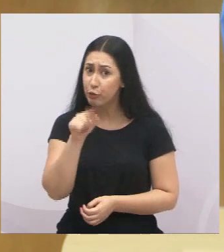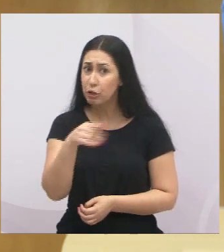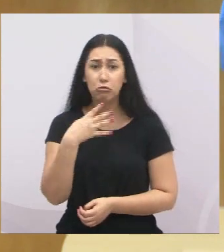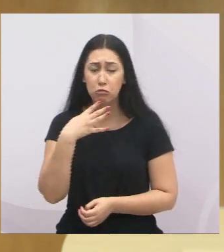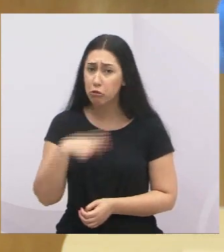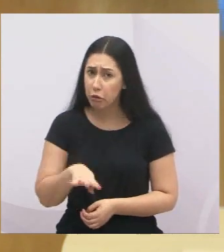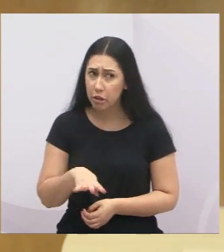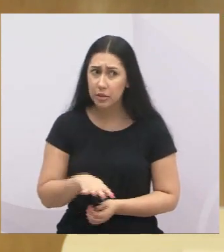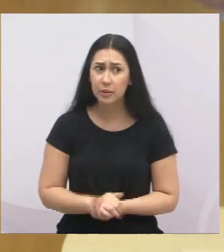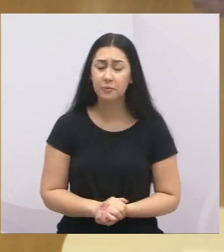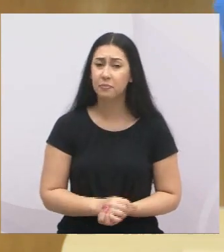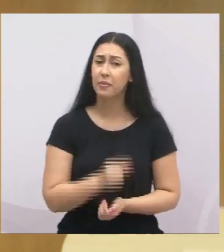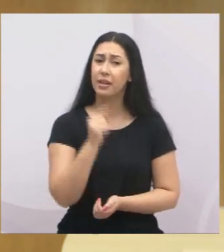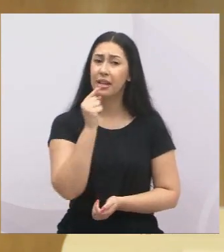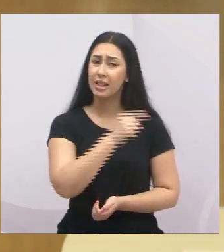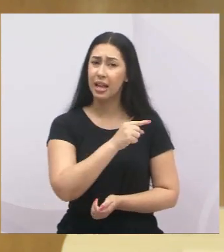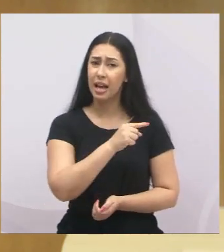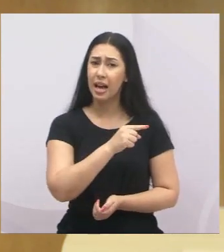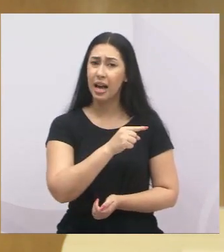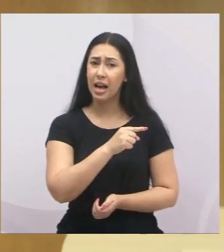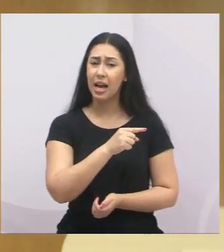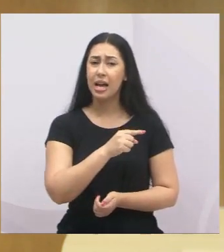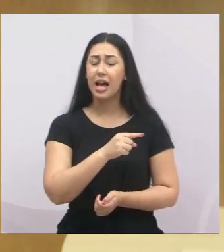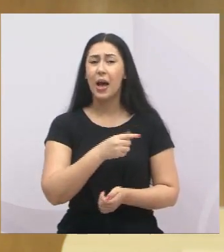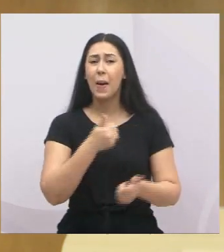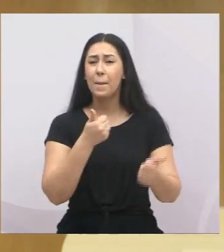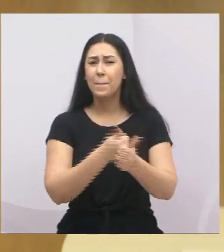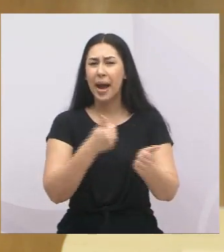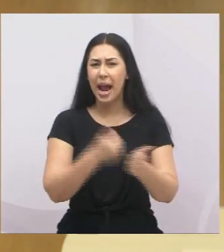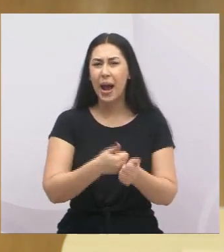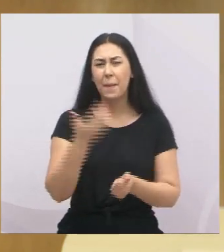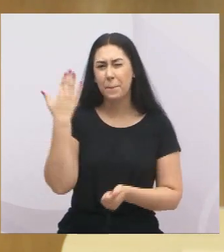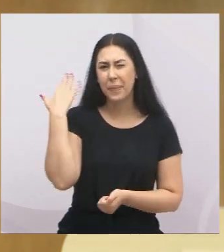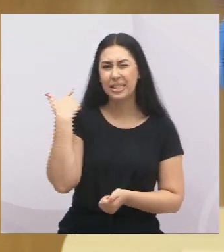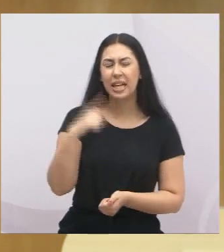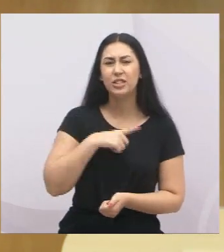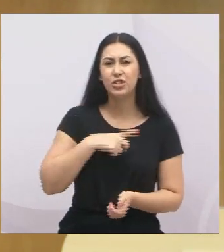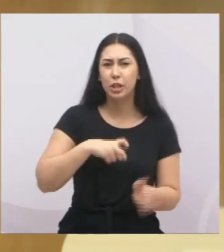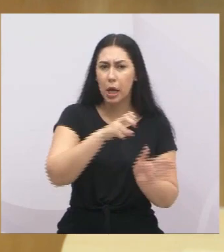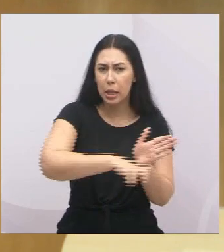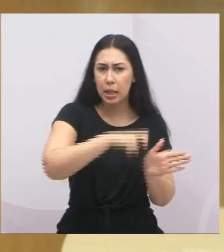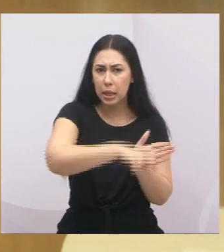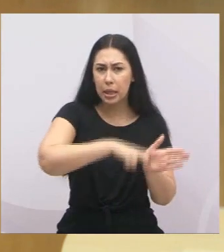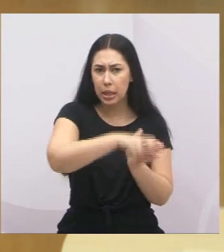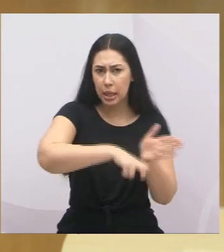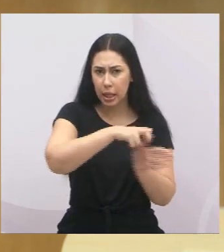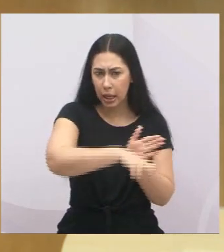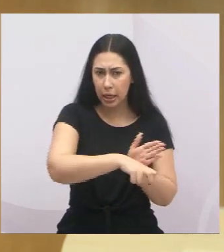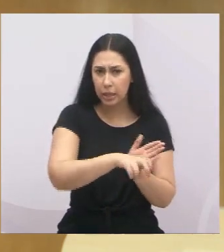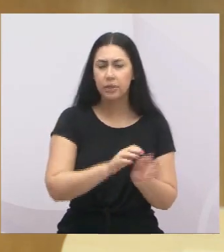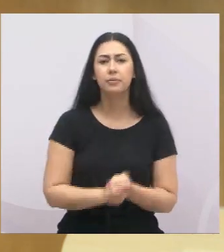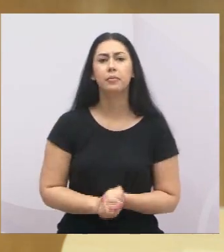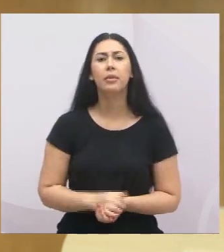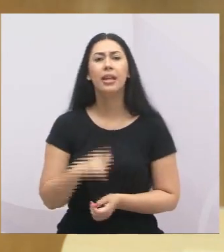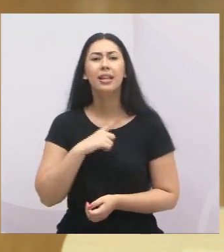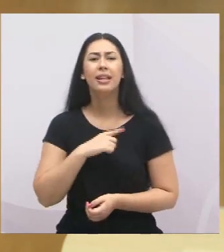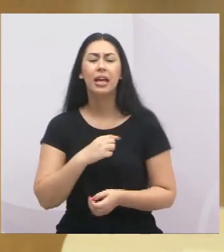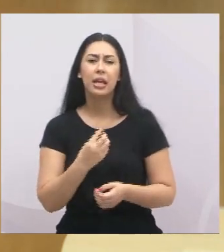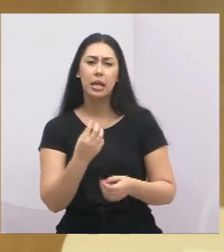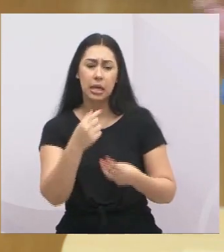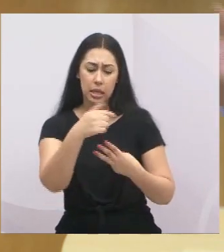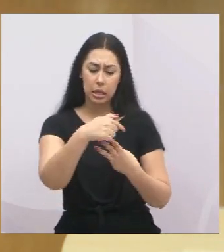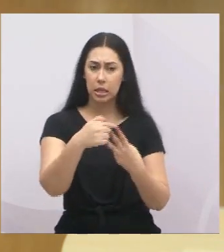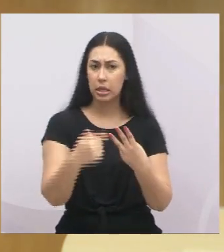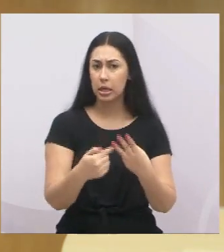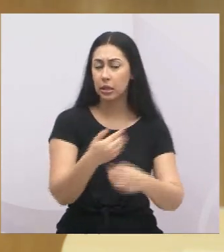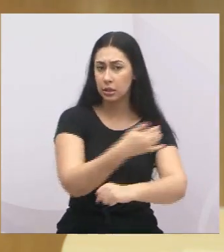chama de a parte de baixo da linha do trem. Lá são 3 ruas que o ônibus passa. Valmir, que anda muito por lá, Derbal está sempre lá, e